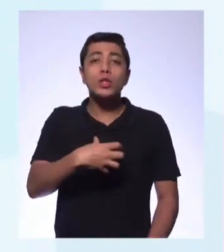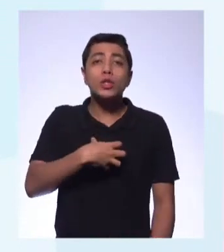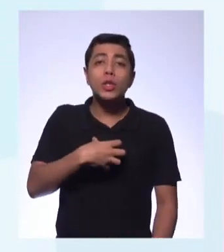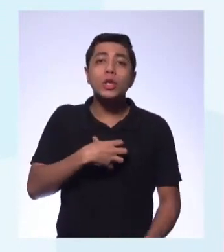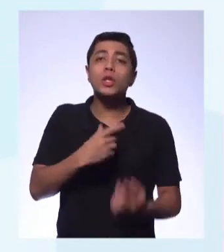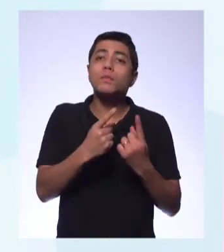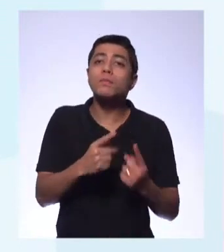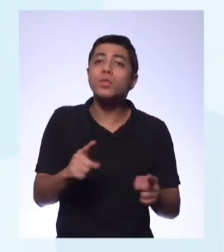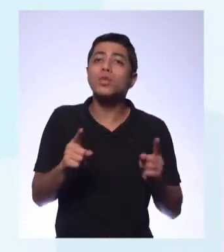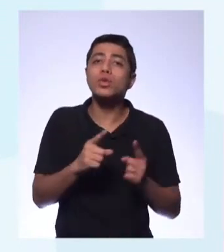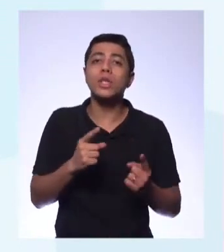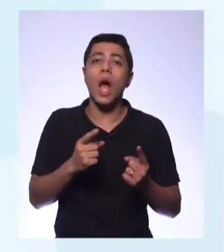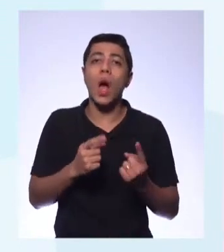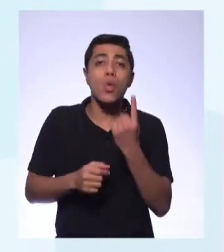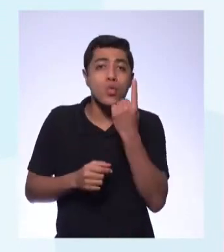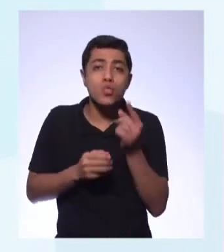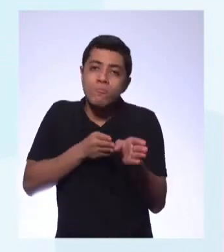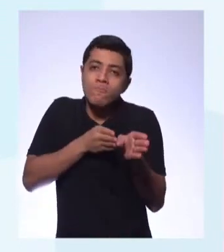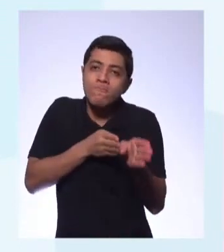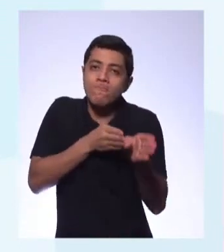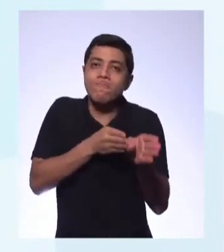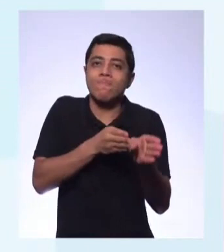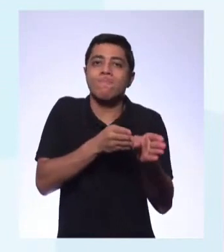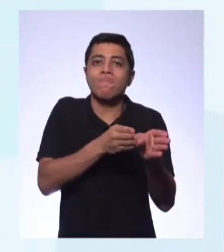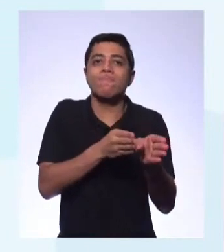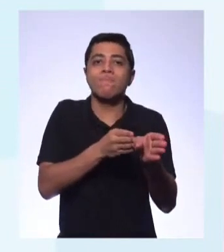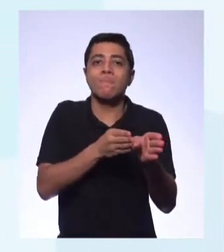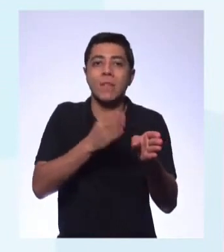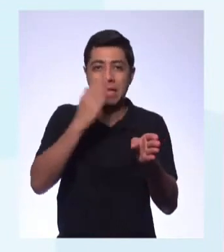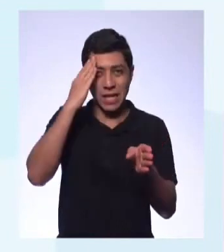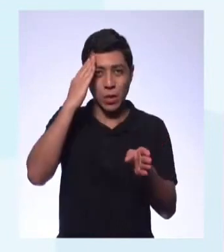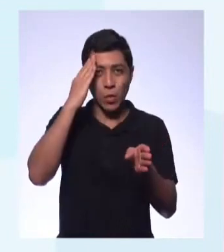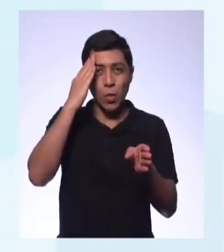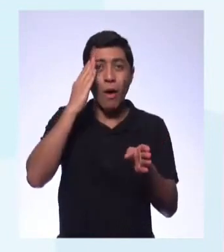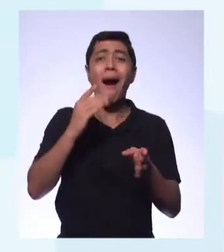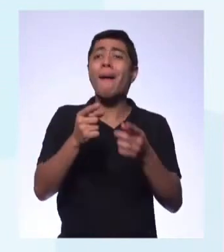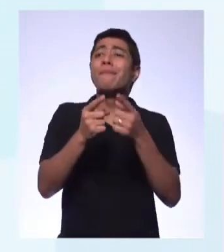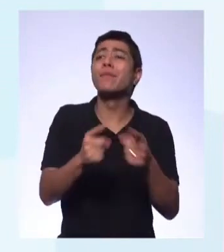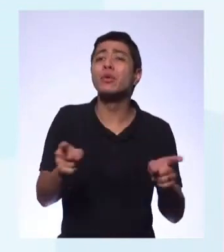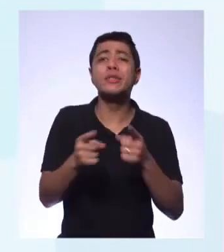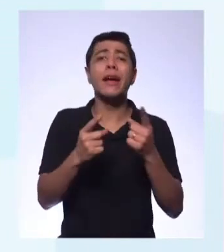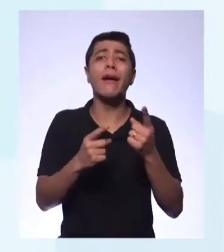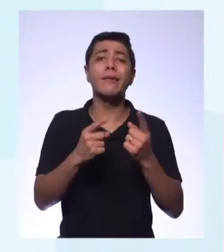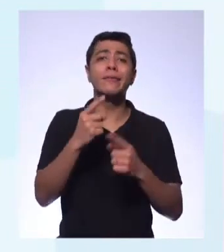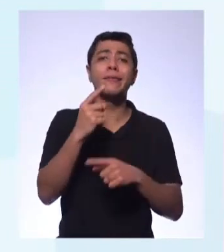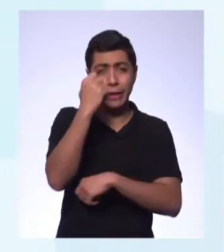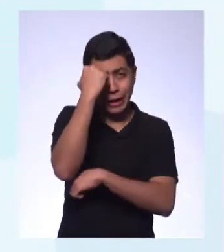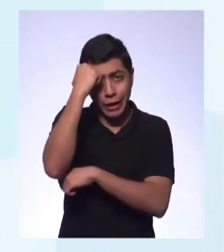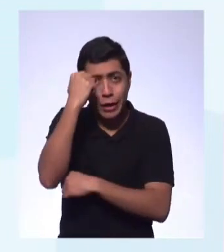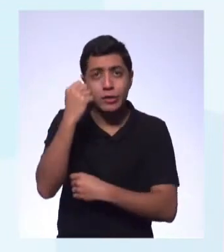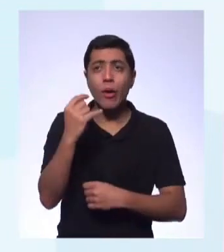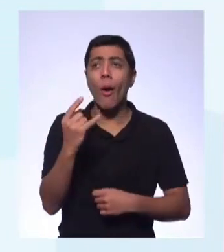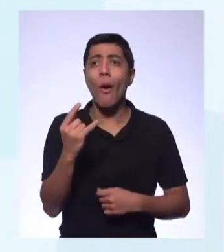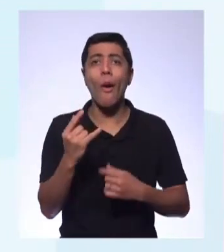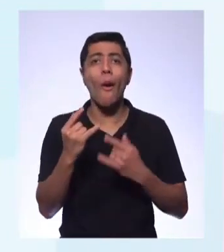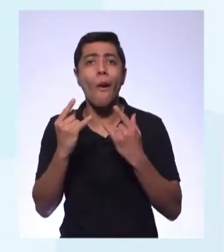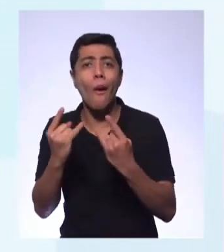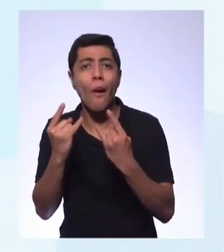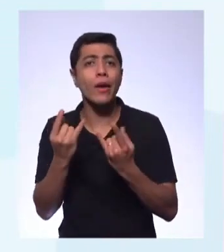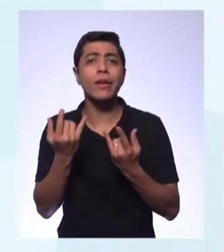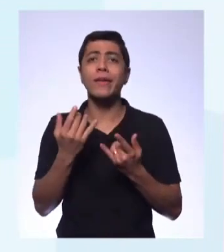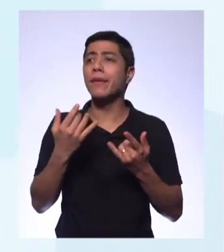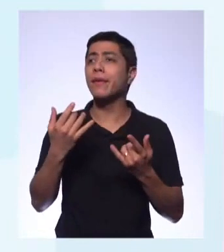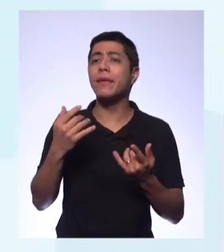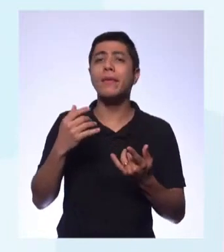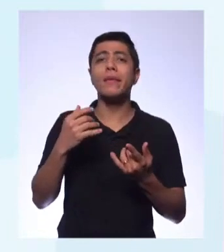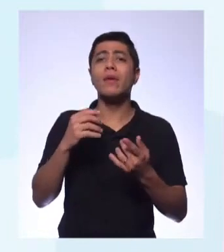quer, para não ficar aquela confusão de informações, até para quem vai te ouvir, tá bom? Ordenem as canções sempre por ordem cronológica de